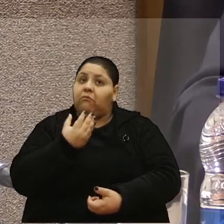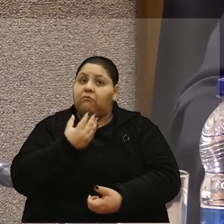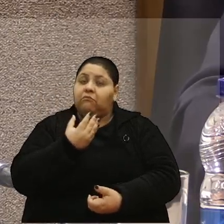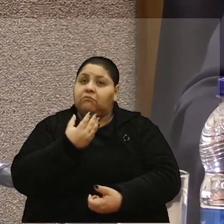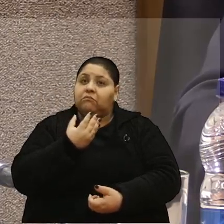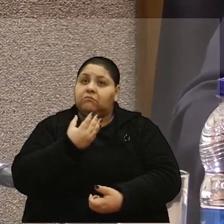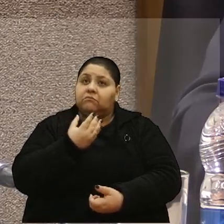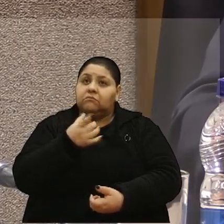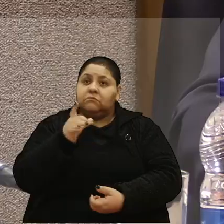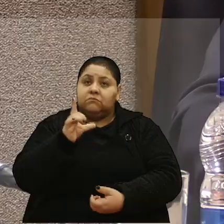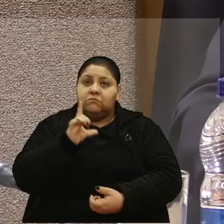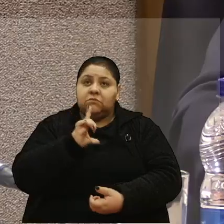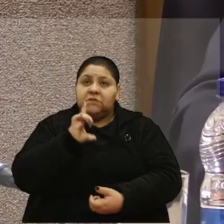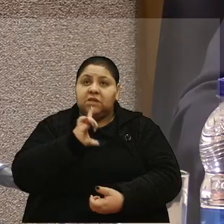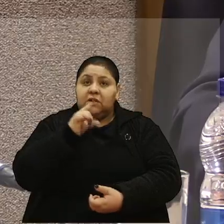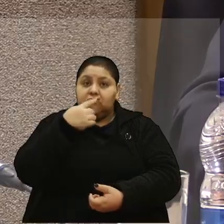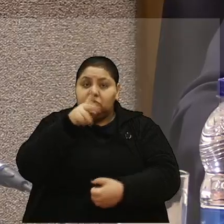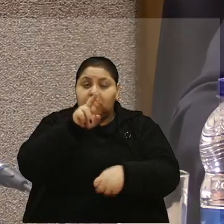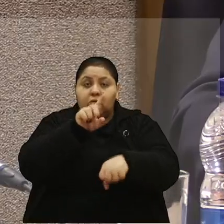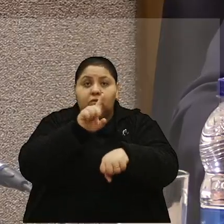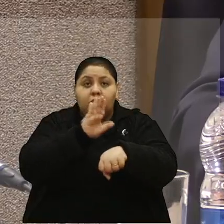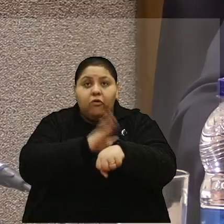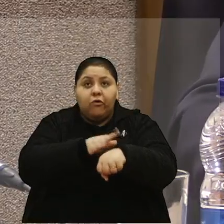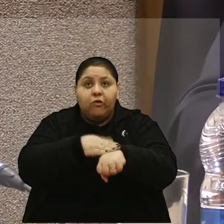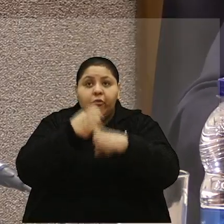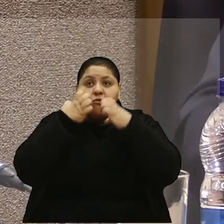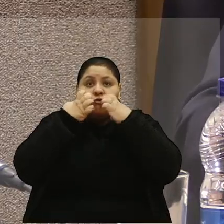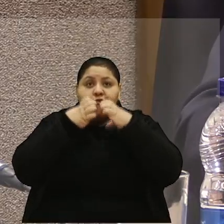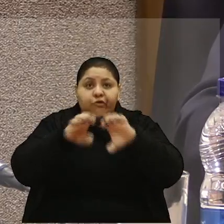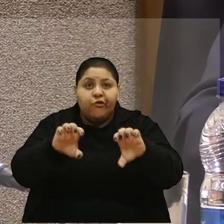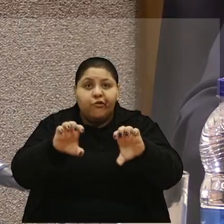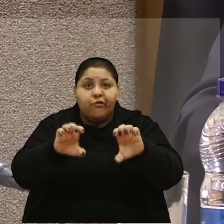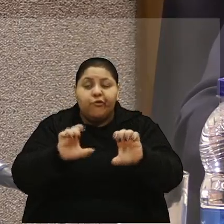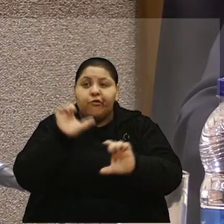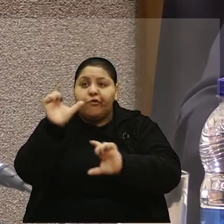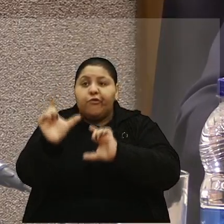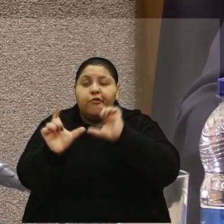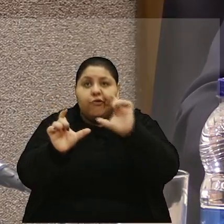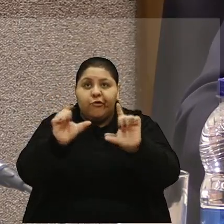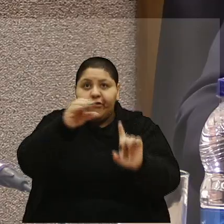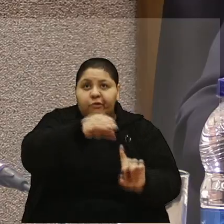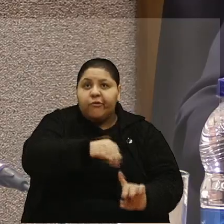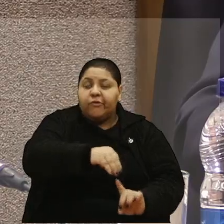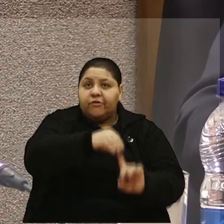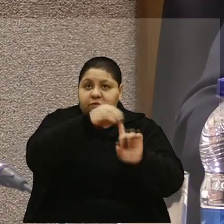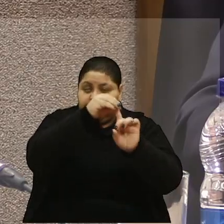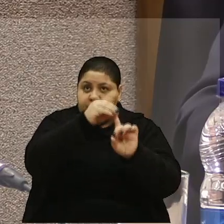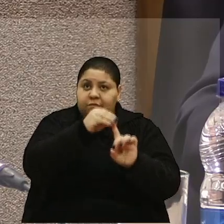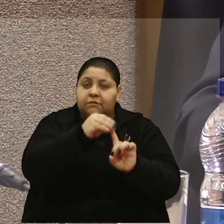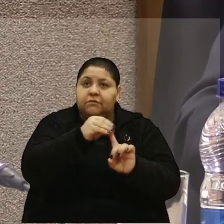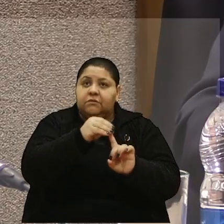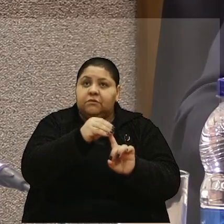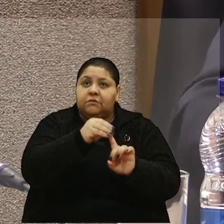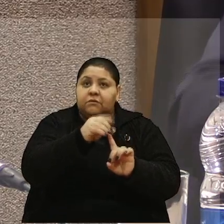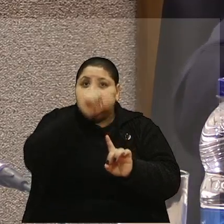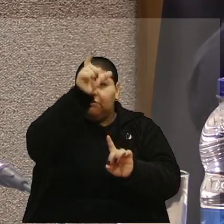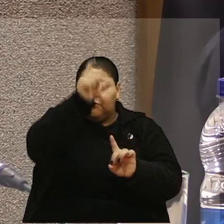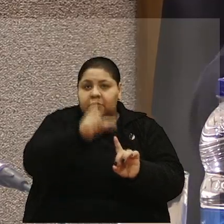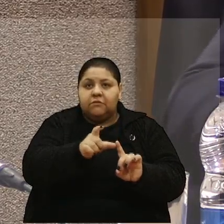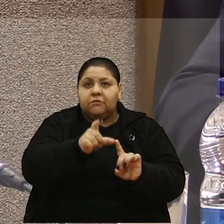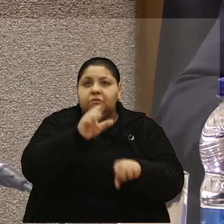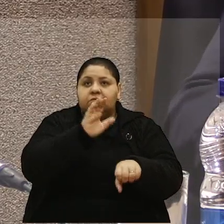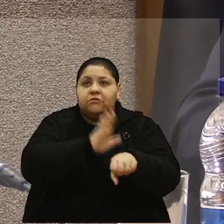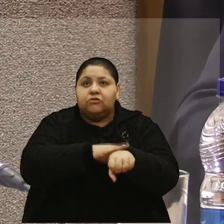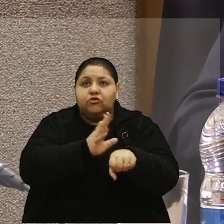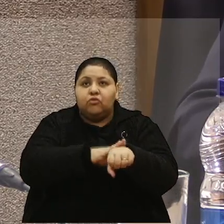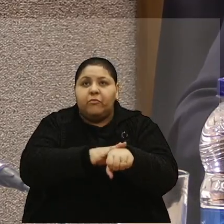o senhor tira seu tempo para evangelizar, para levar uma palavra, principalmente onde o ser humano está no momento